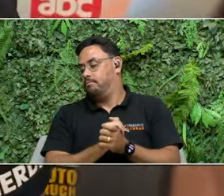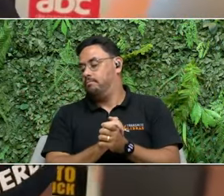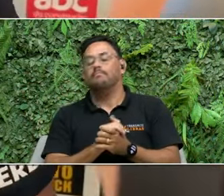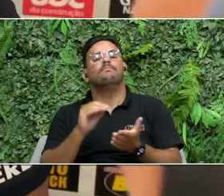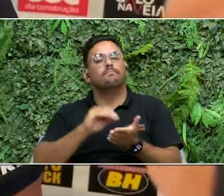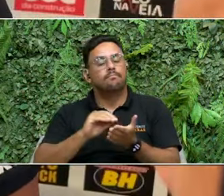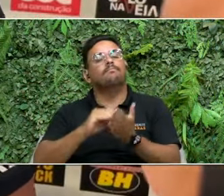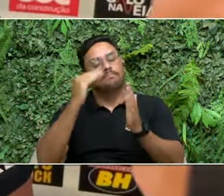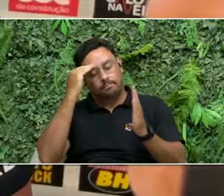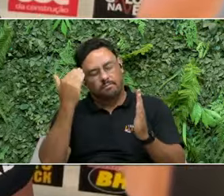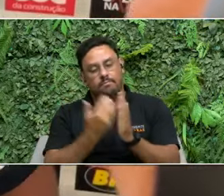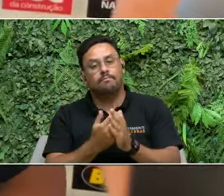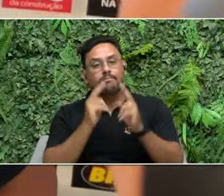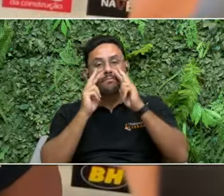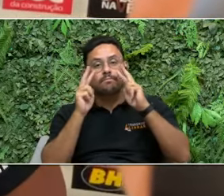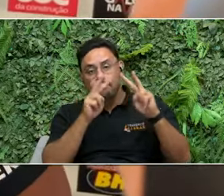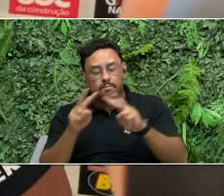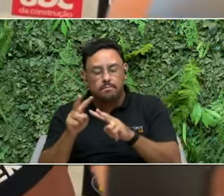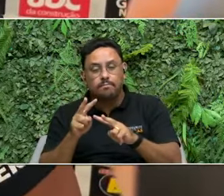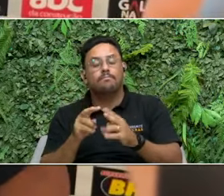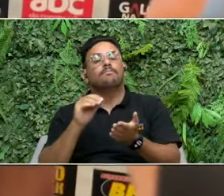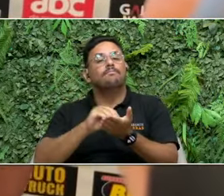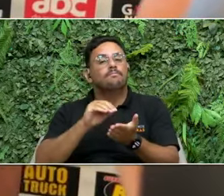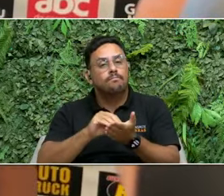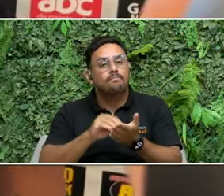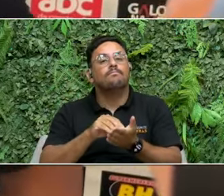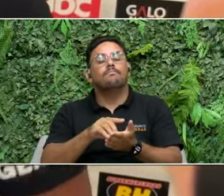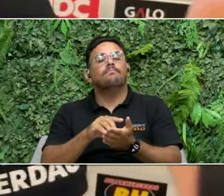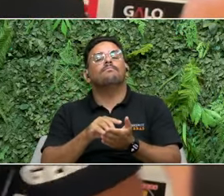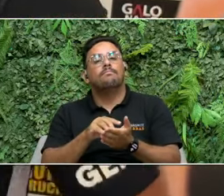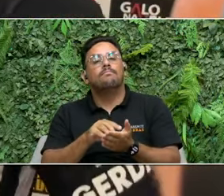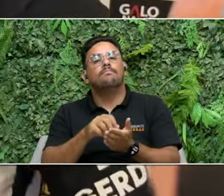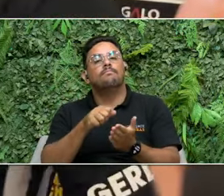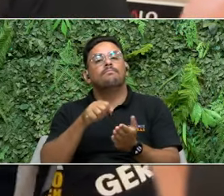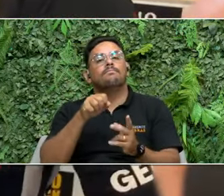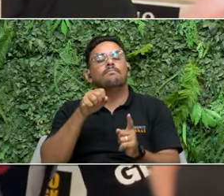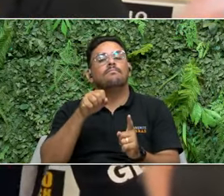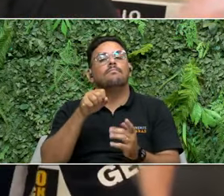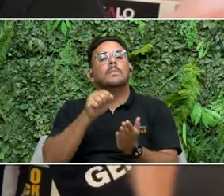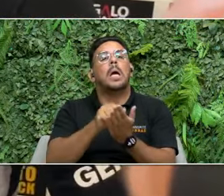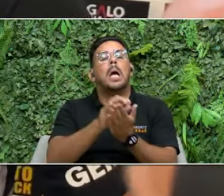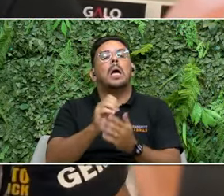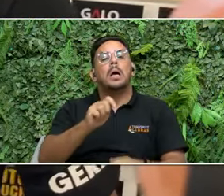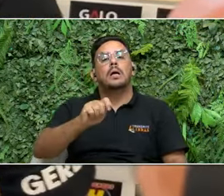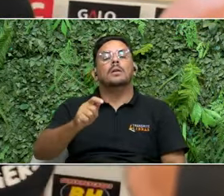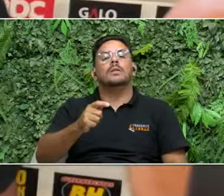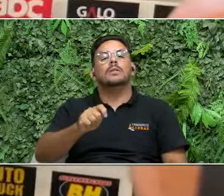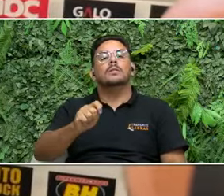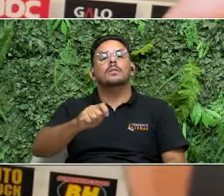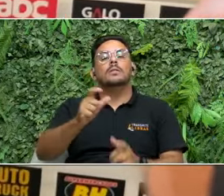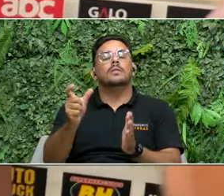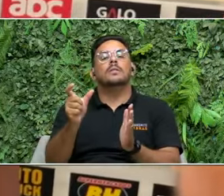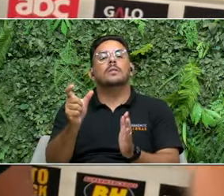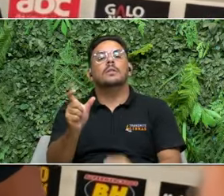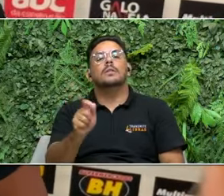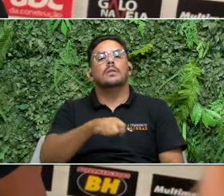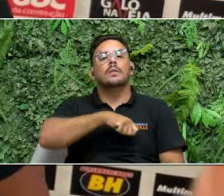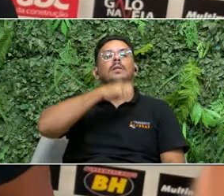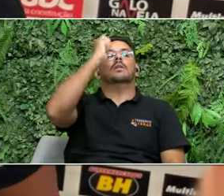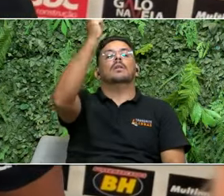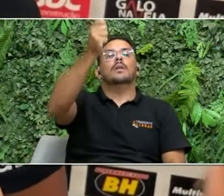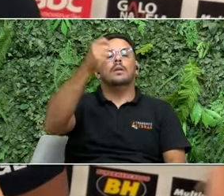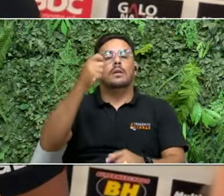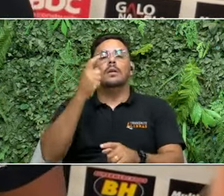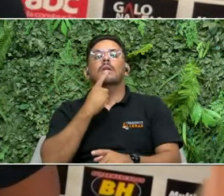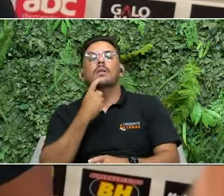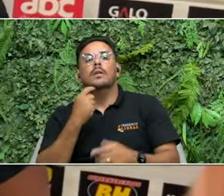Respeito velho respeito é você olhar nos olhos porque se eu faltar com respeito ele vai me punir ele me deu Amarelo simplesmente porque eu falei fiz assim que não foi falta eu falei pô Professor